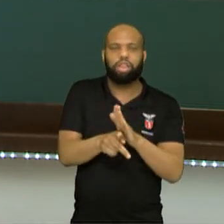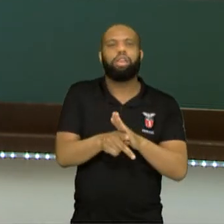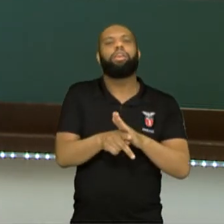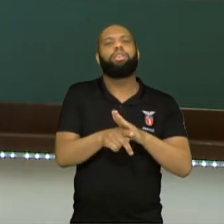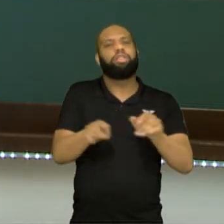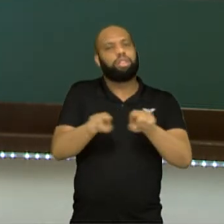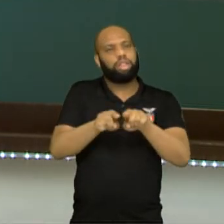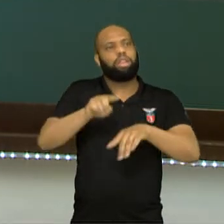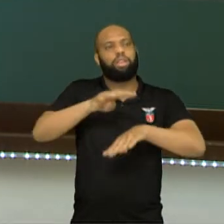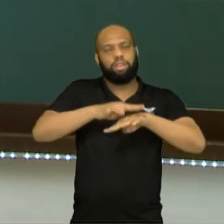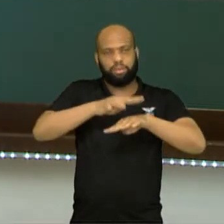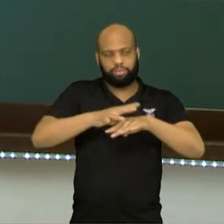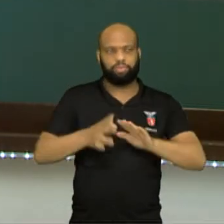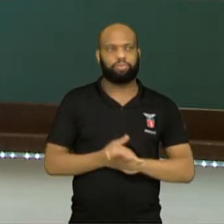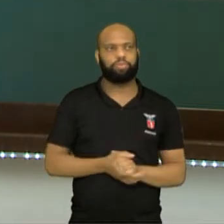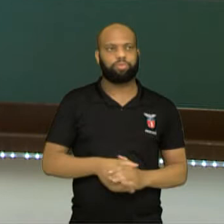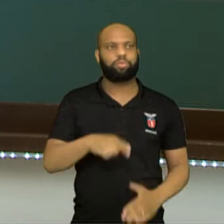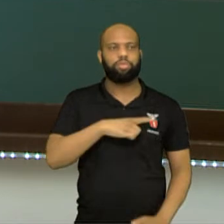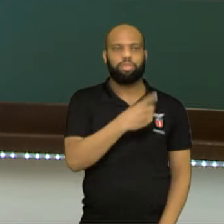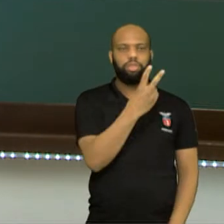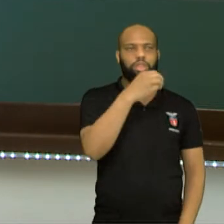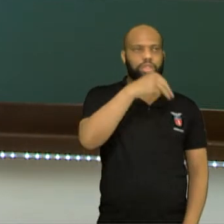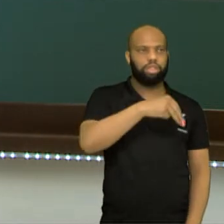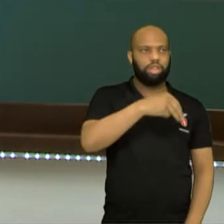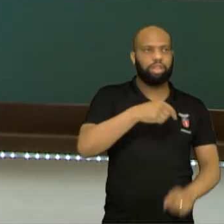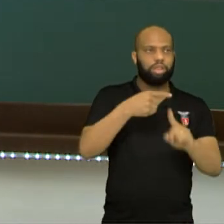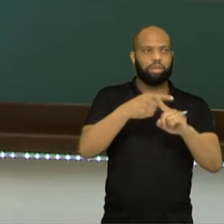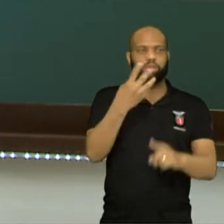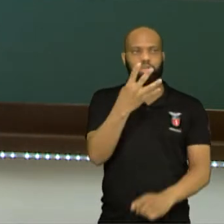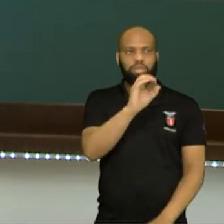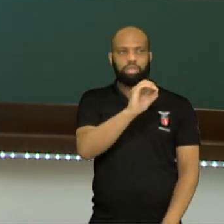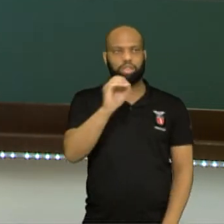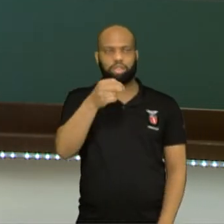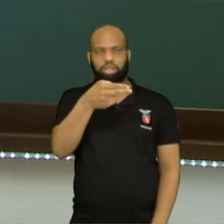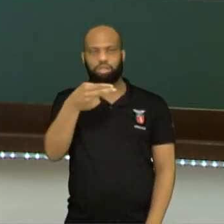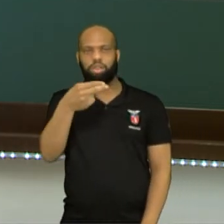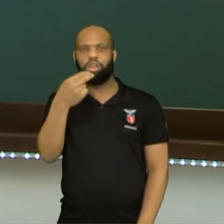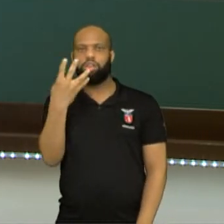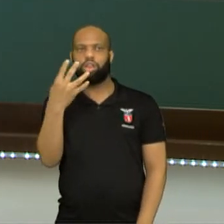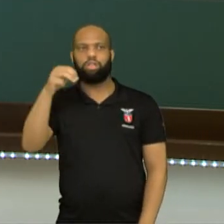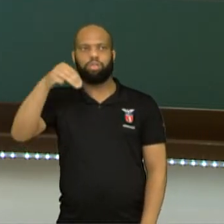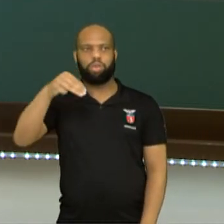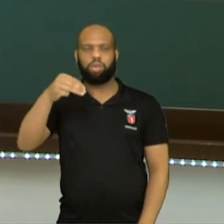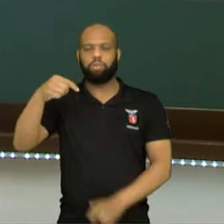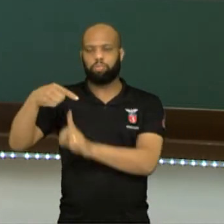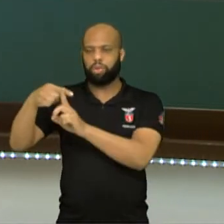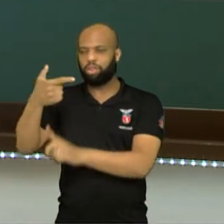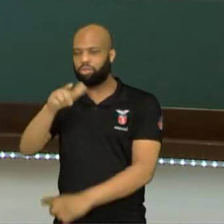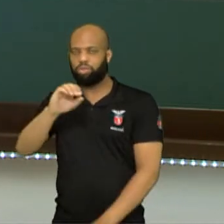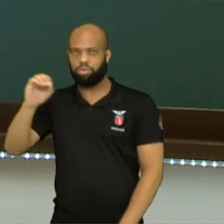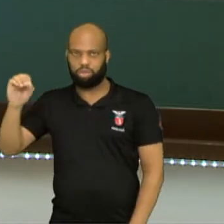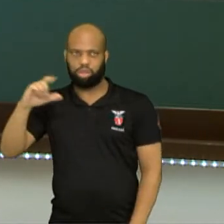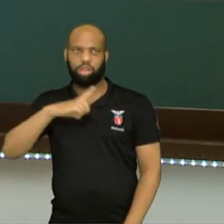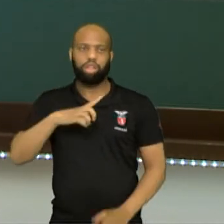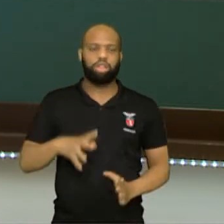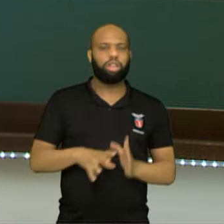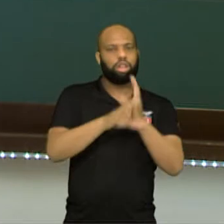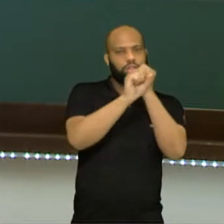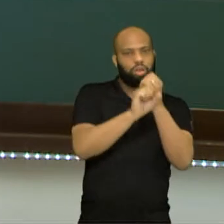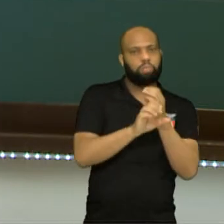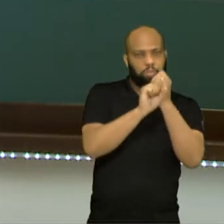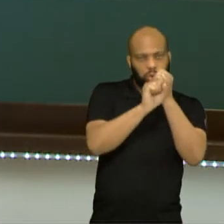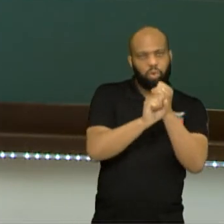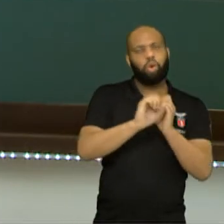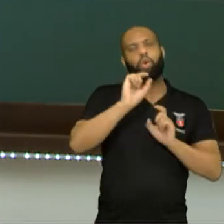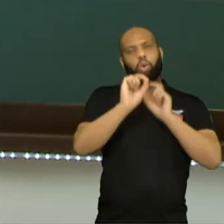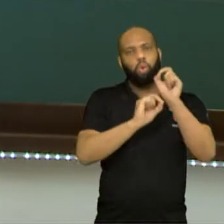fantástico. 2M mais 400 igual 4M mais 200. Princípio aditivo, princípio multiplicativo,